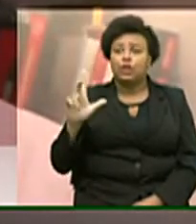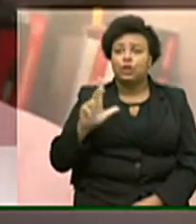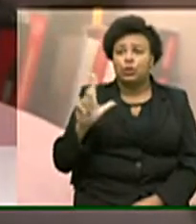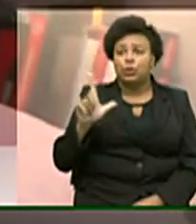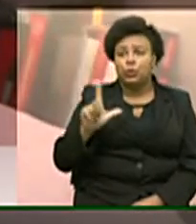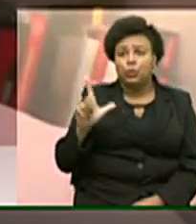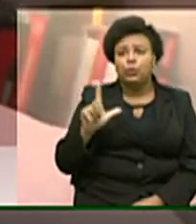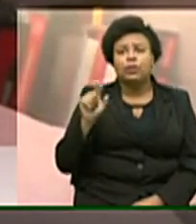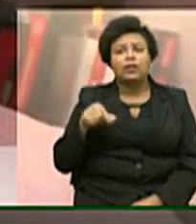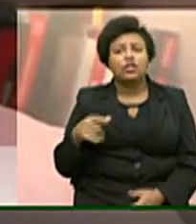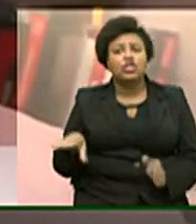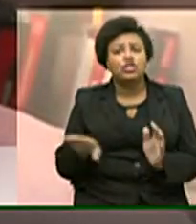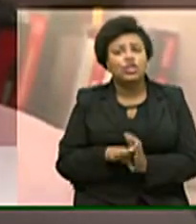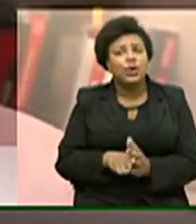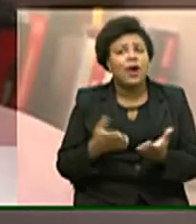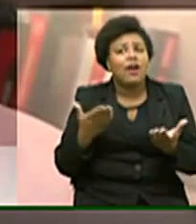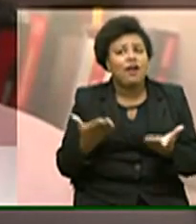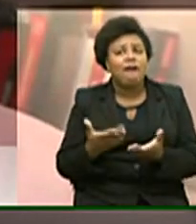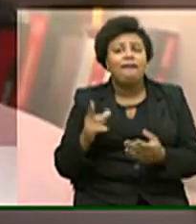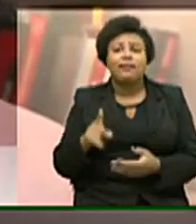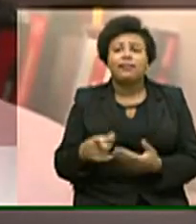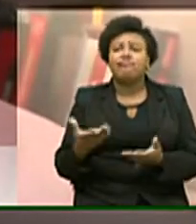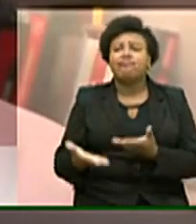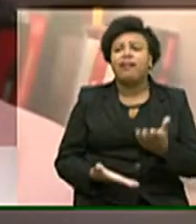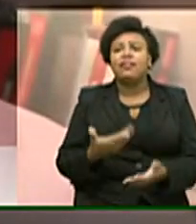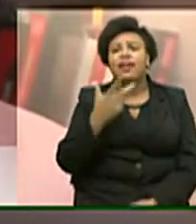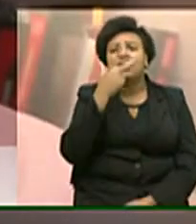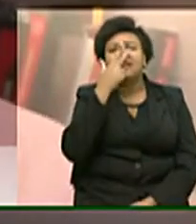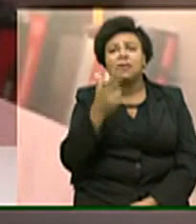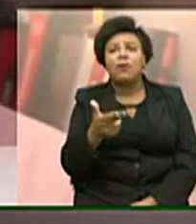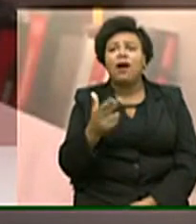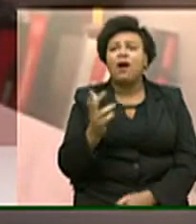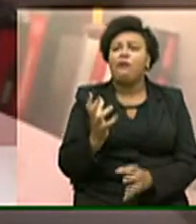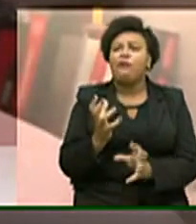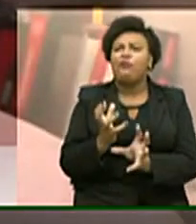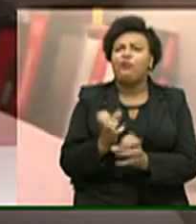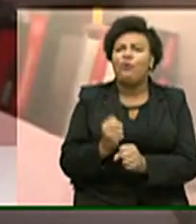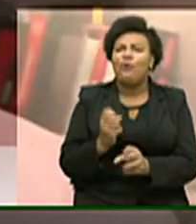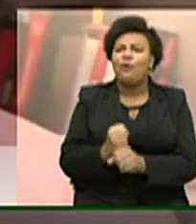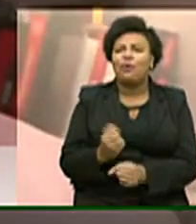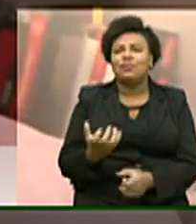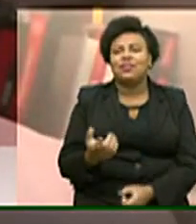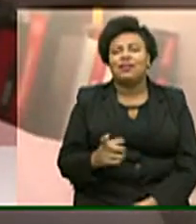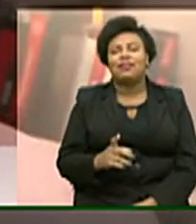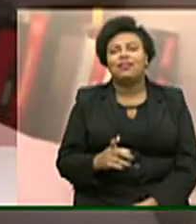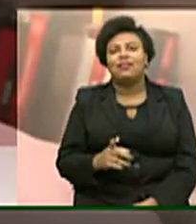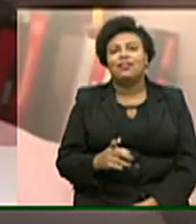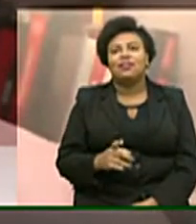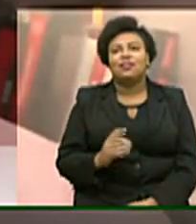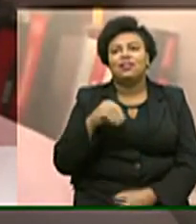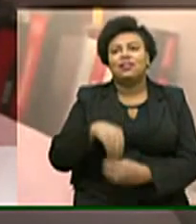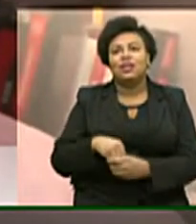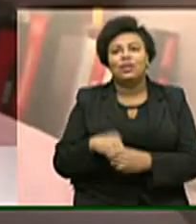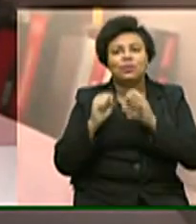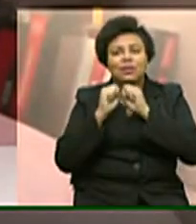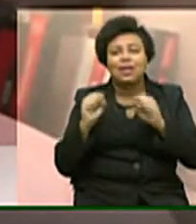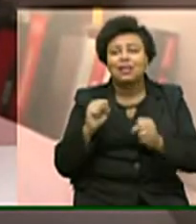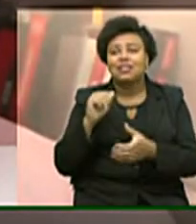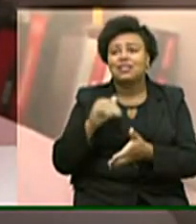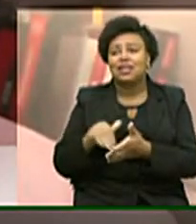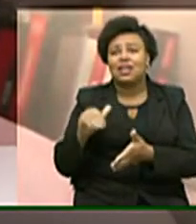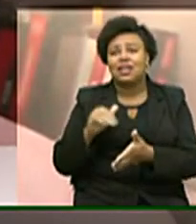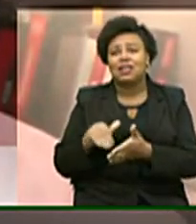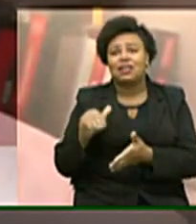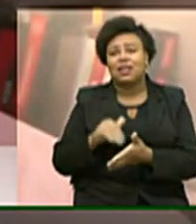né, tratada como simplesmente uma conta, né, lá na secretaria, lá